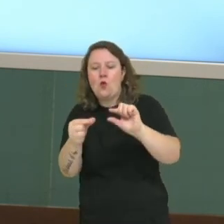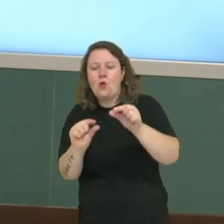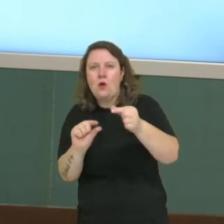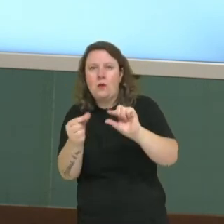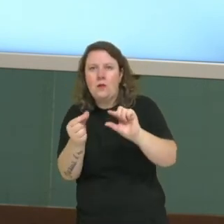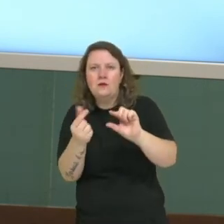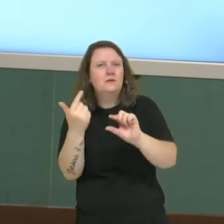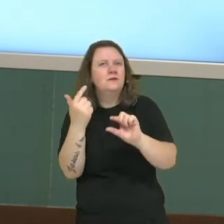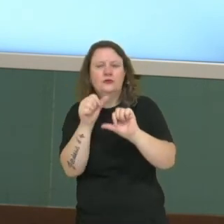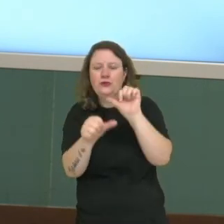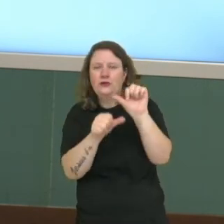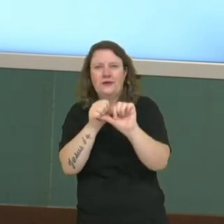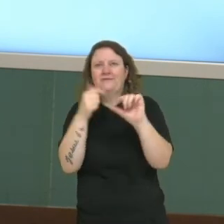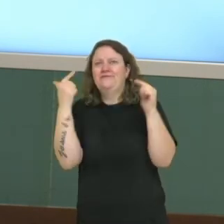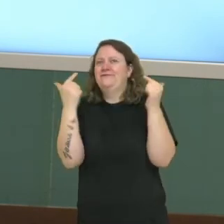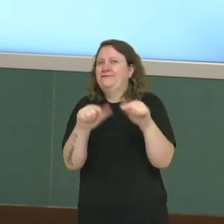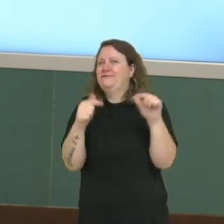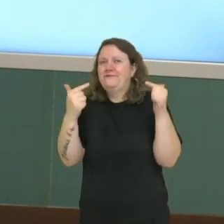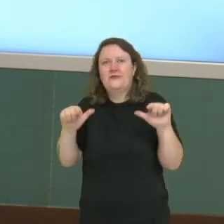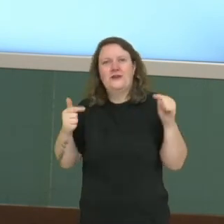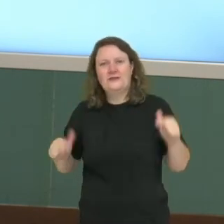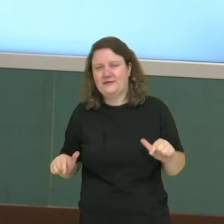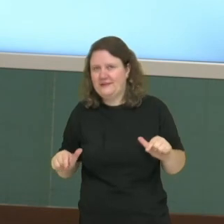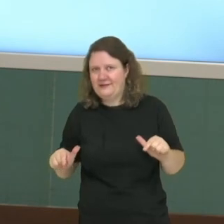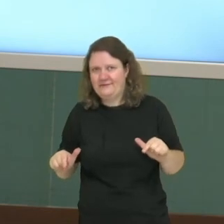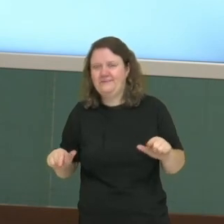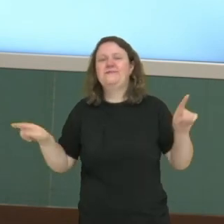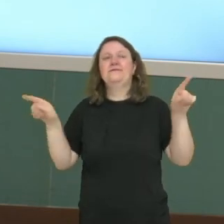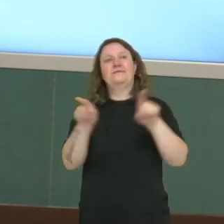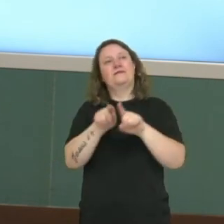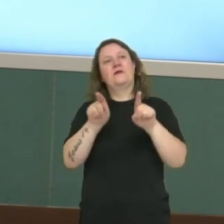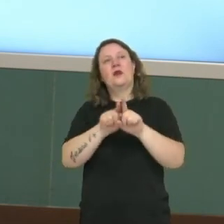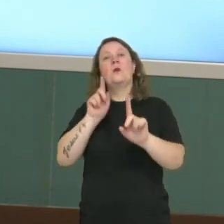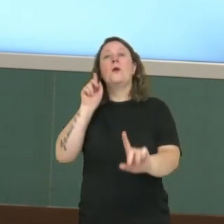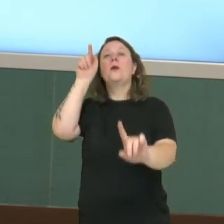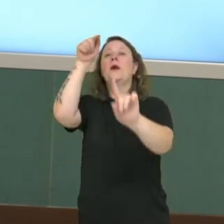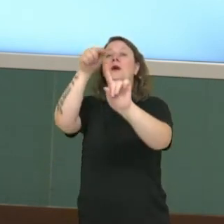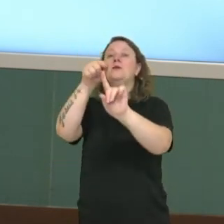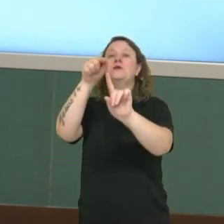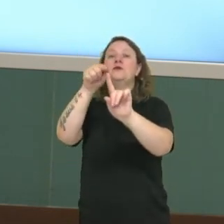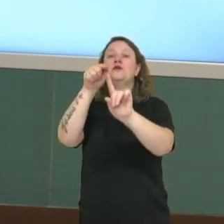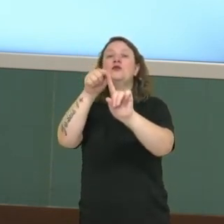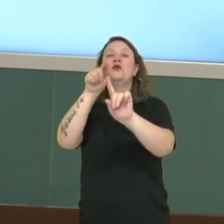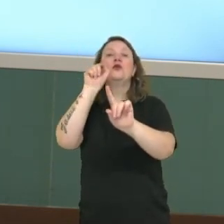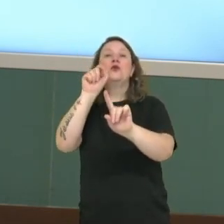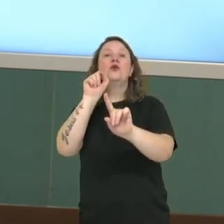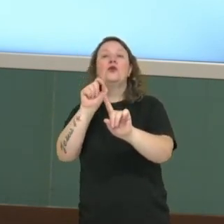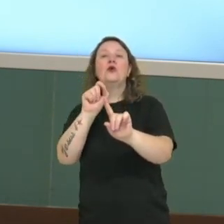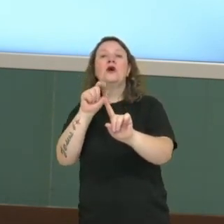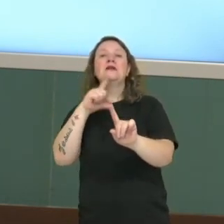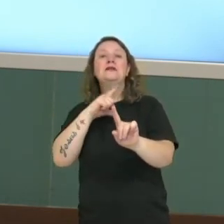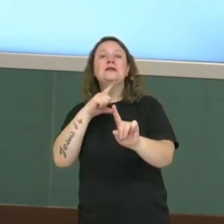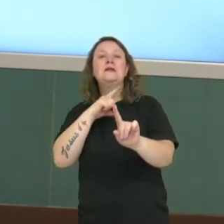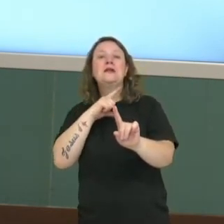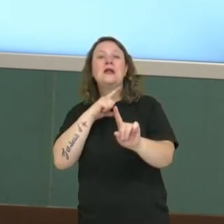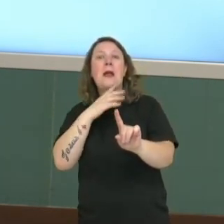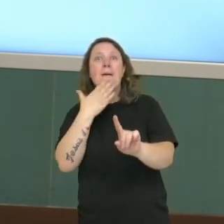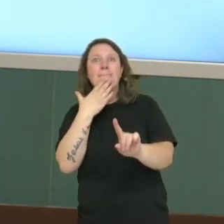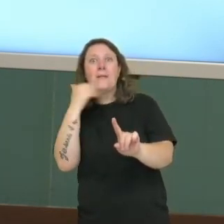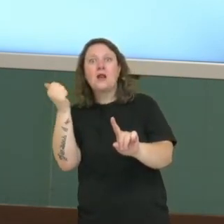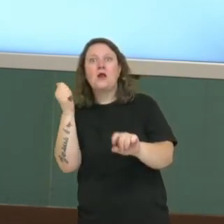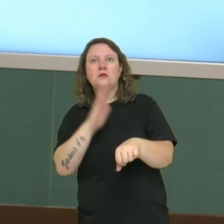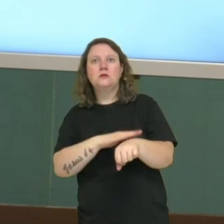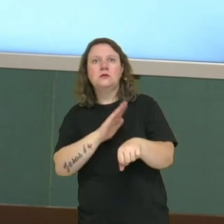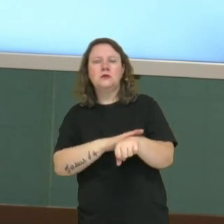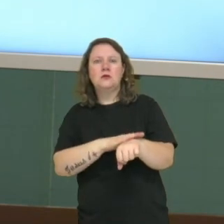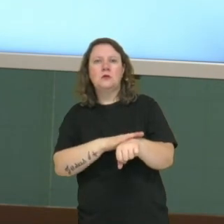estrada, que normalmente são as que a gente conhece mais. E o objetivo é estabelecer uma marca de melhor tempo